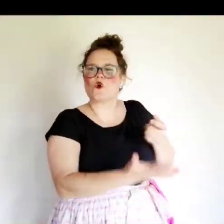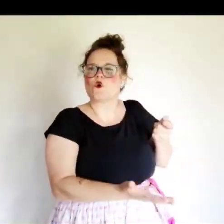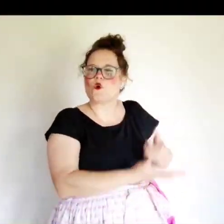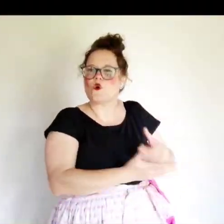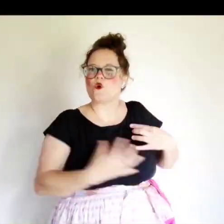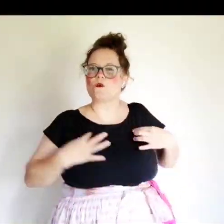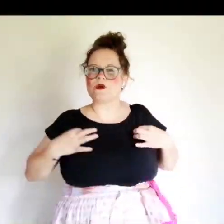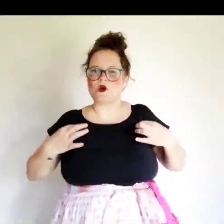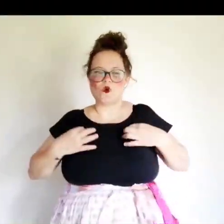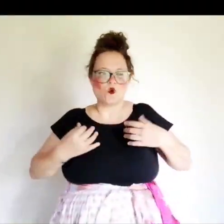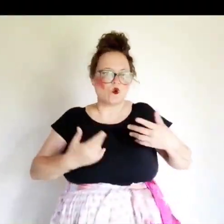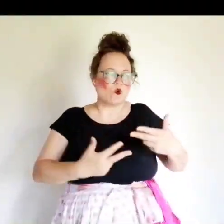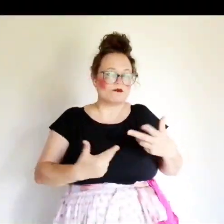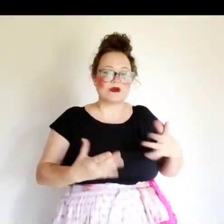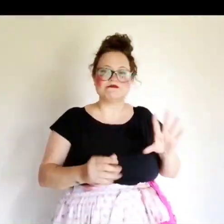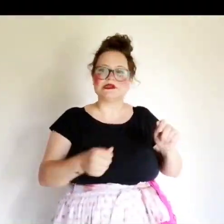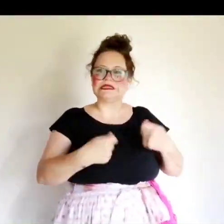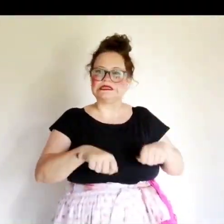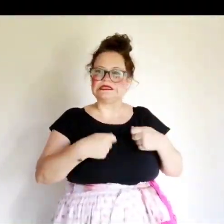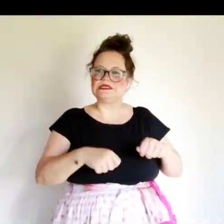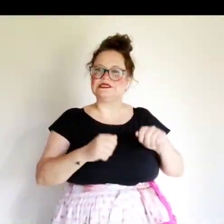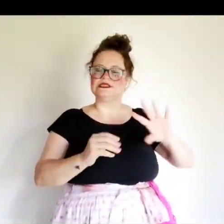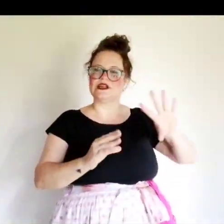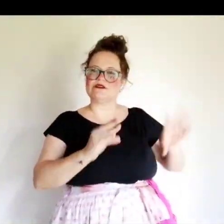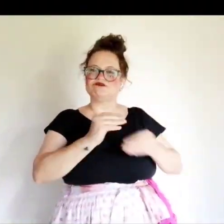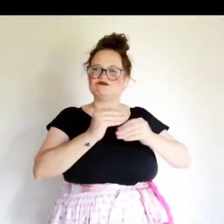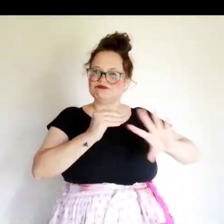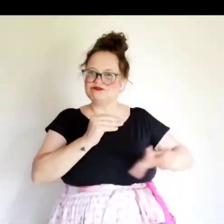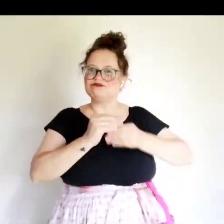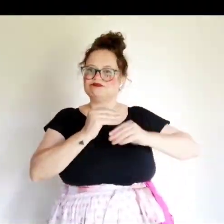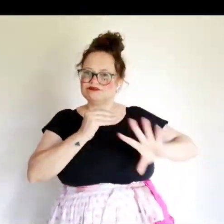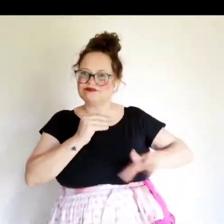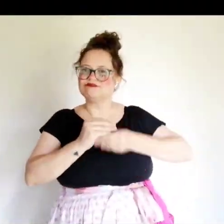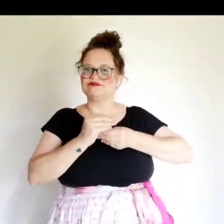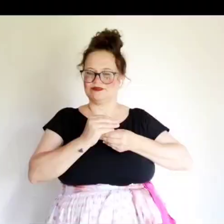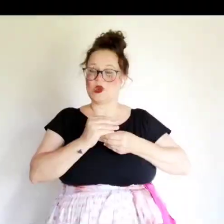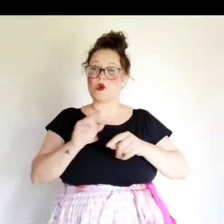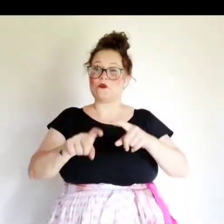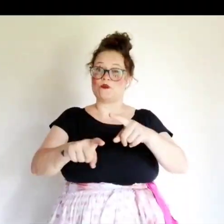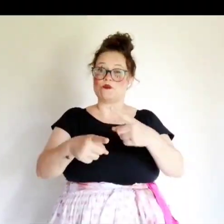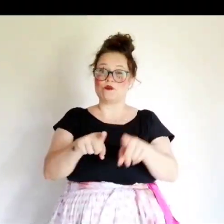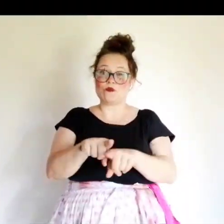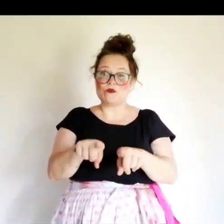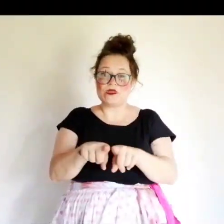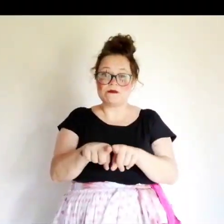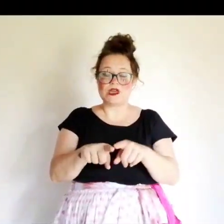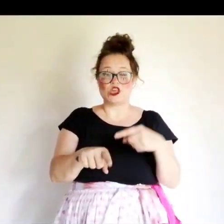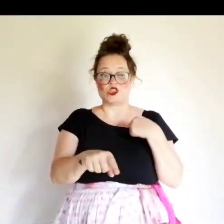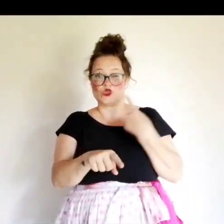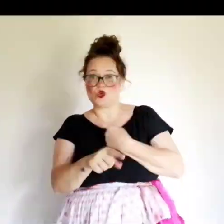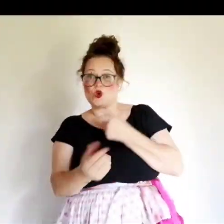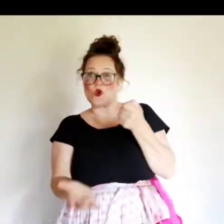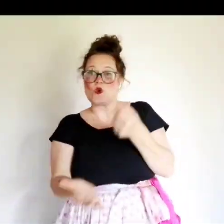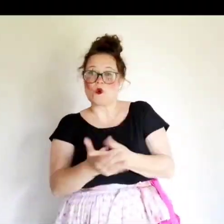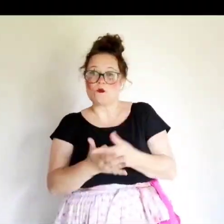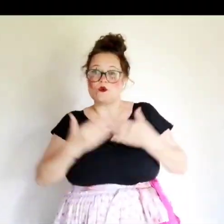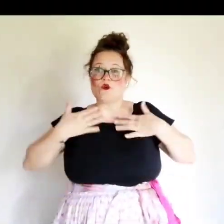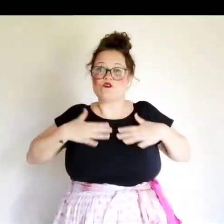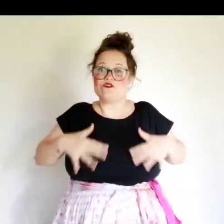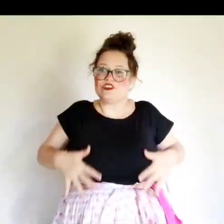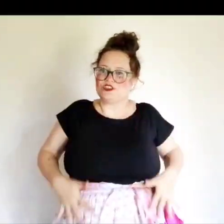gente vai procurando e vai adaptando. Foi assim com a Humilha. A gente tinha comprado um vestido